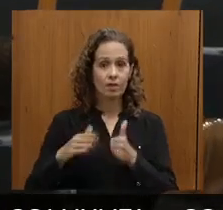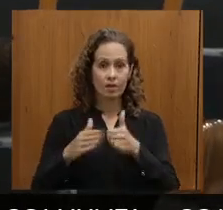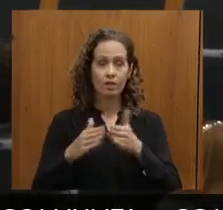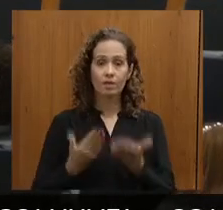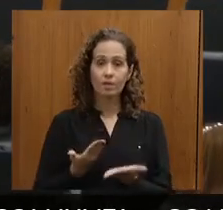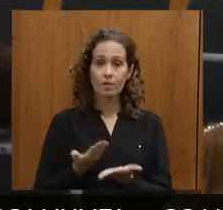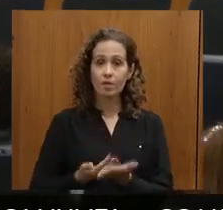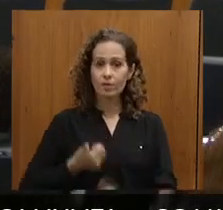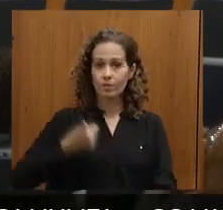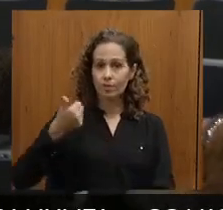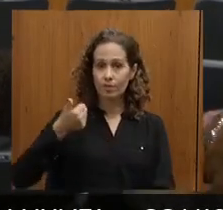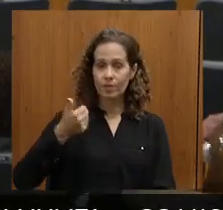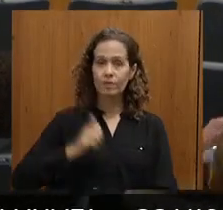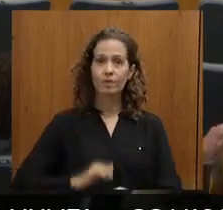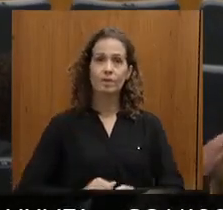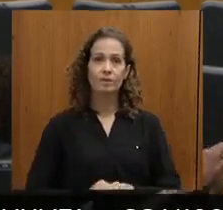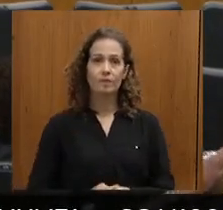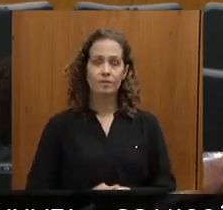requerimentos primeiro.